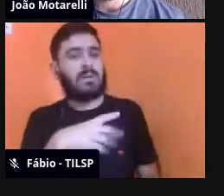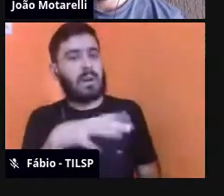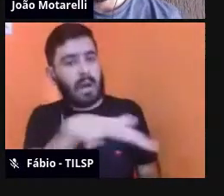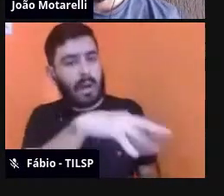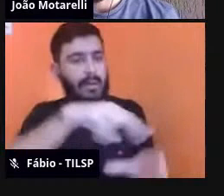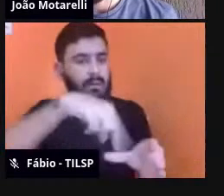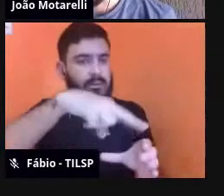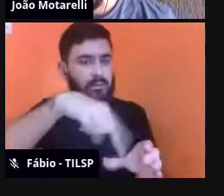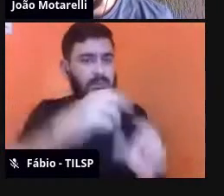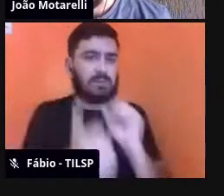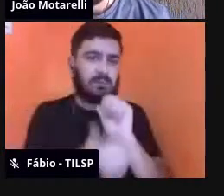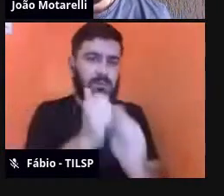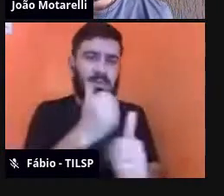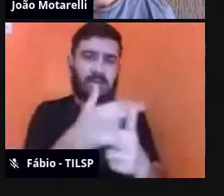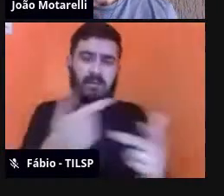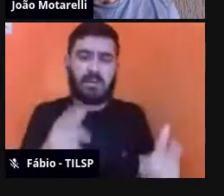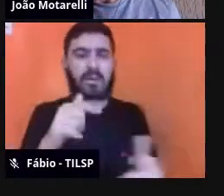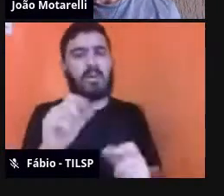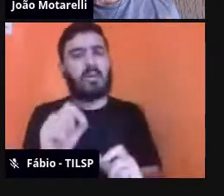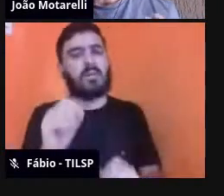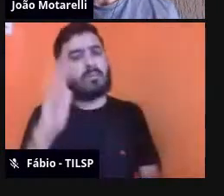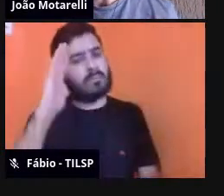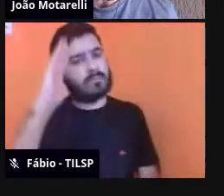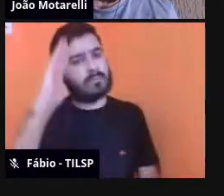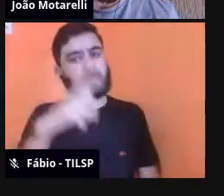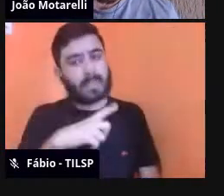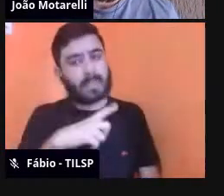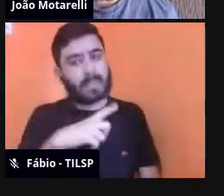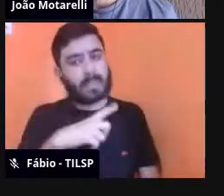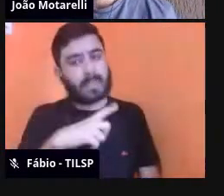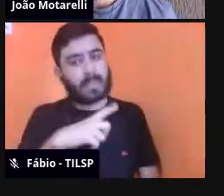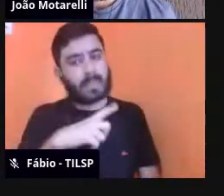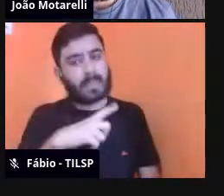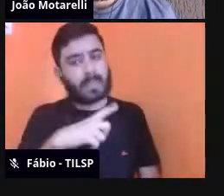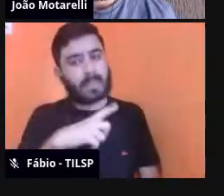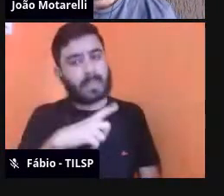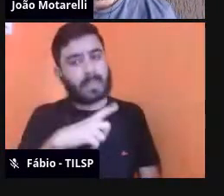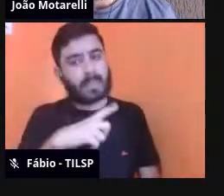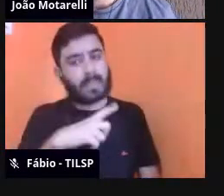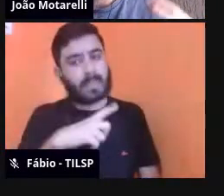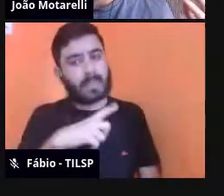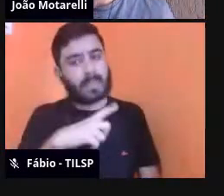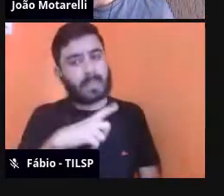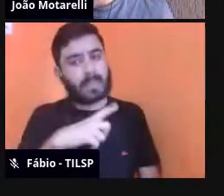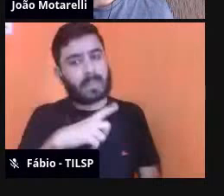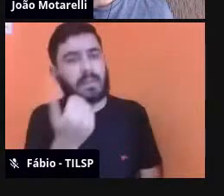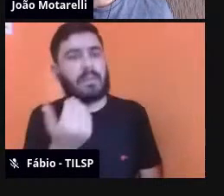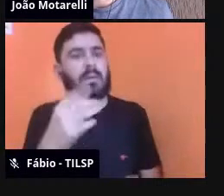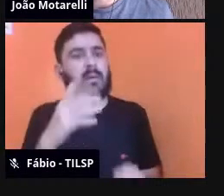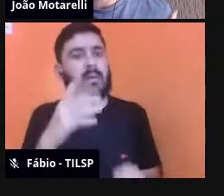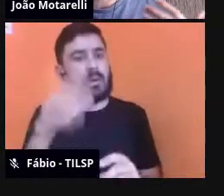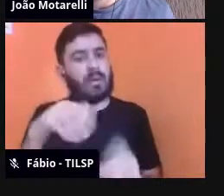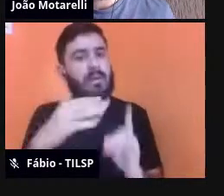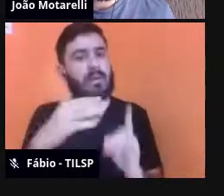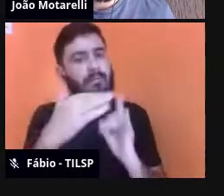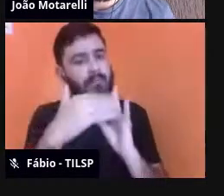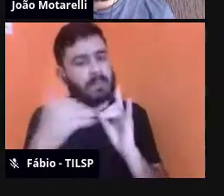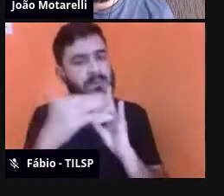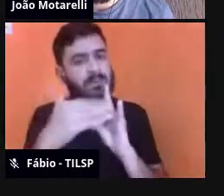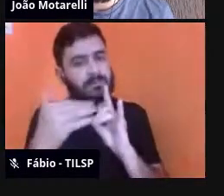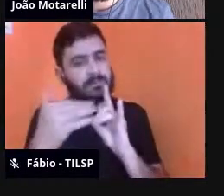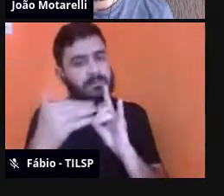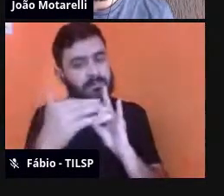busca pela alimentação vegetariana. É muito importante que a gente esteja atento sobre os objetivos e como o indivíduo